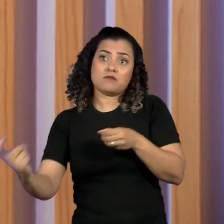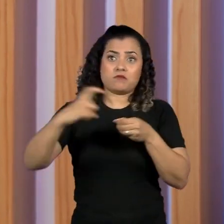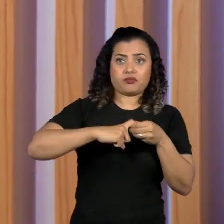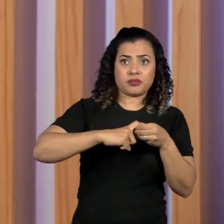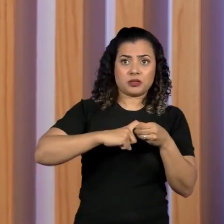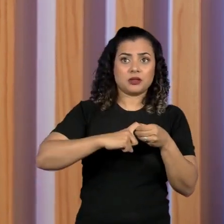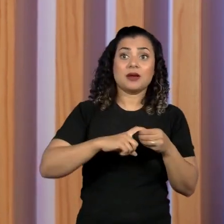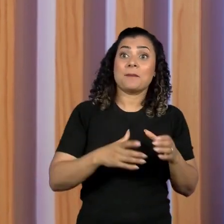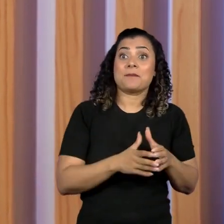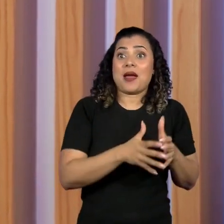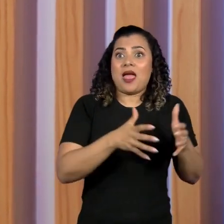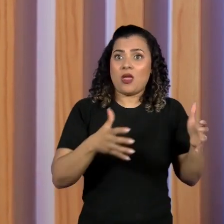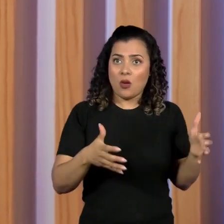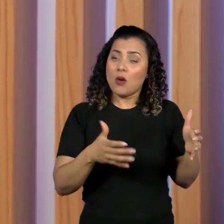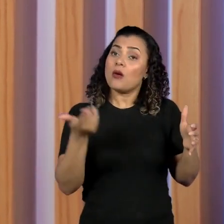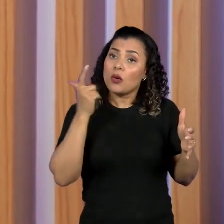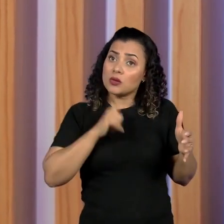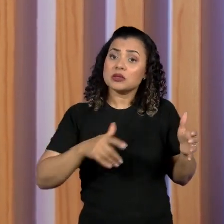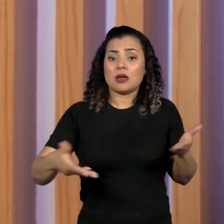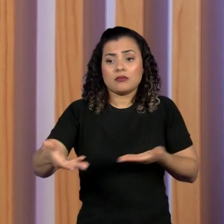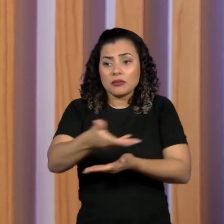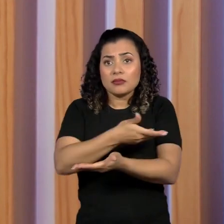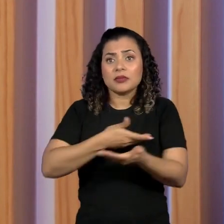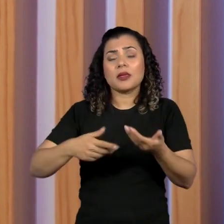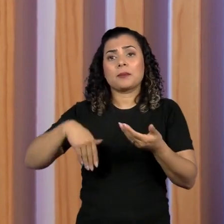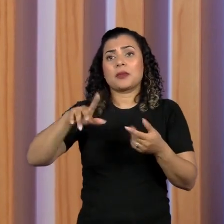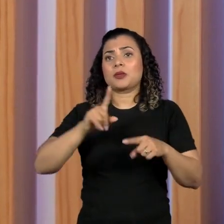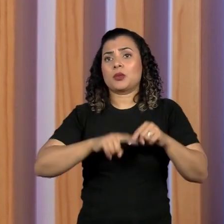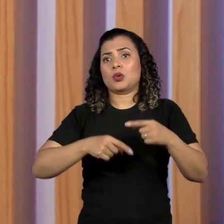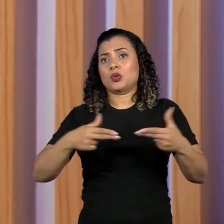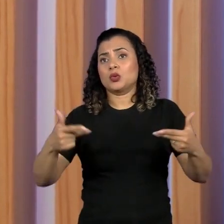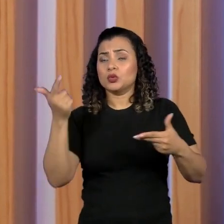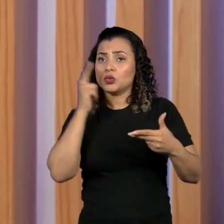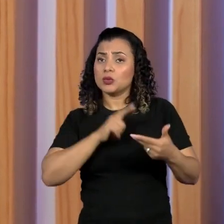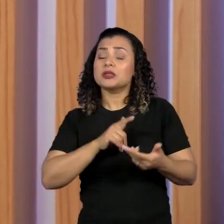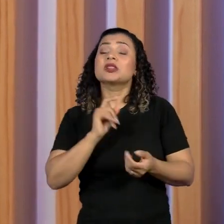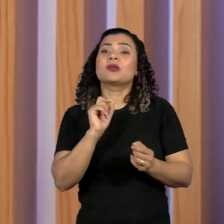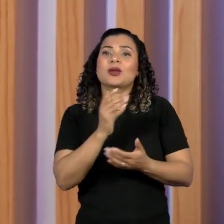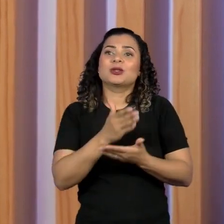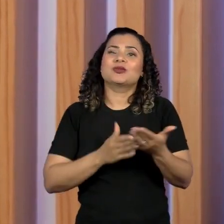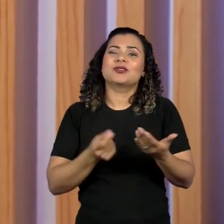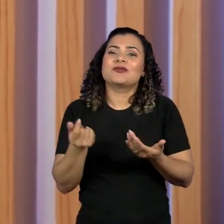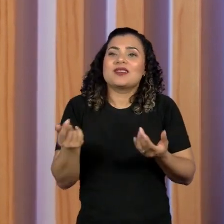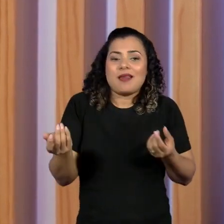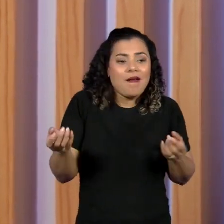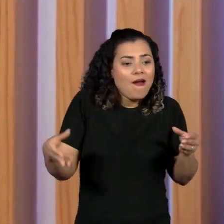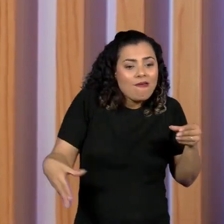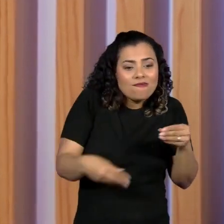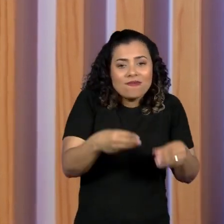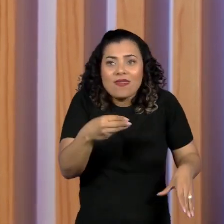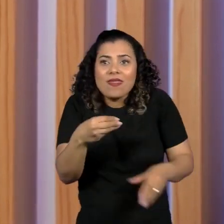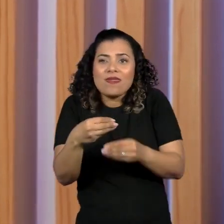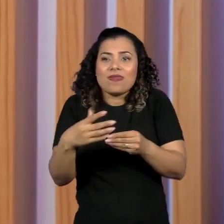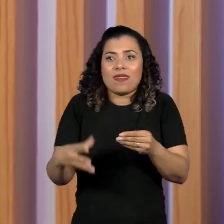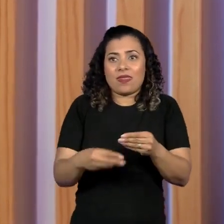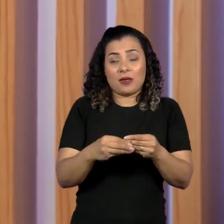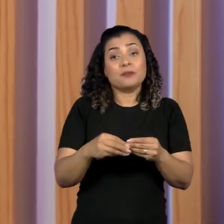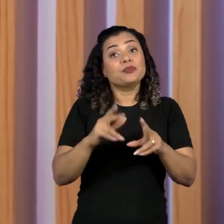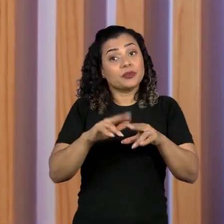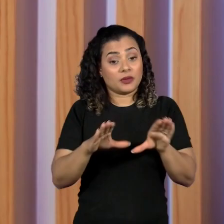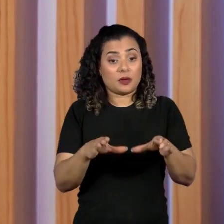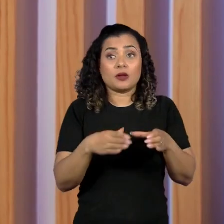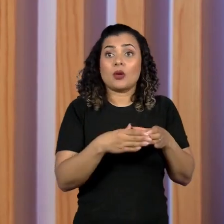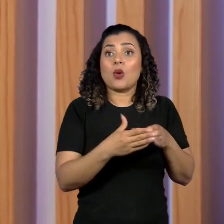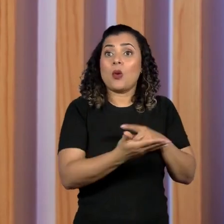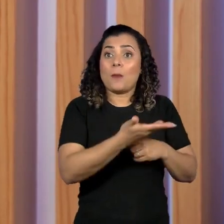em serviço e em escala de produtos, né? Dividir os custos é uma boa opção. Então, normalmente a cooperativa tem um